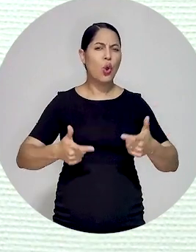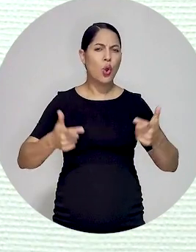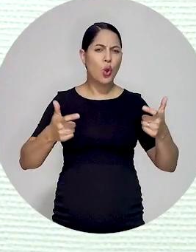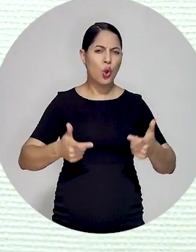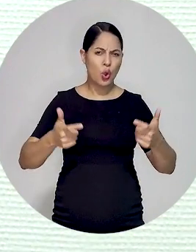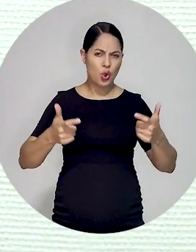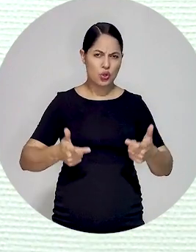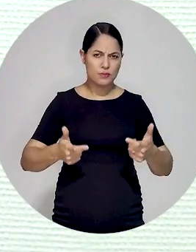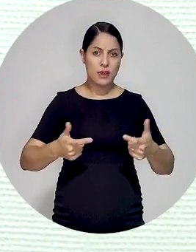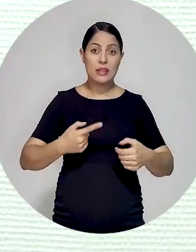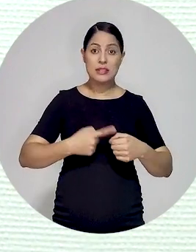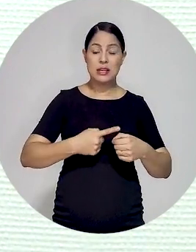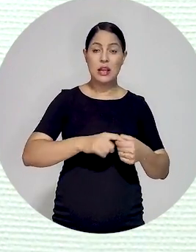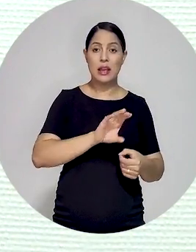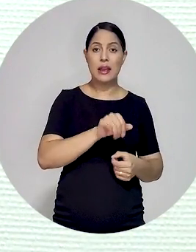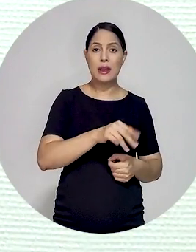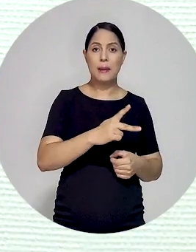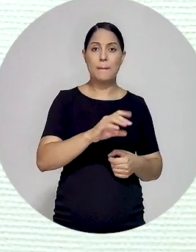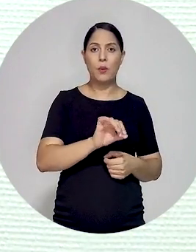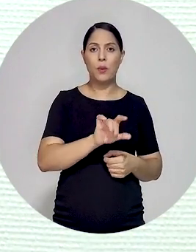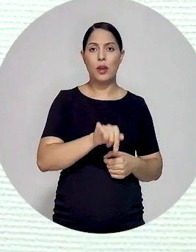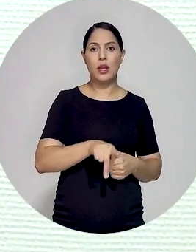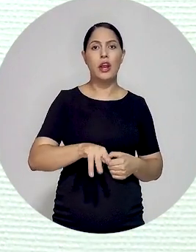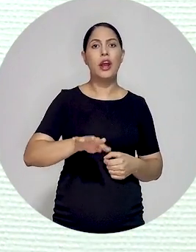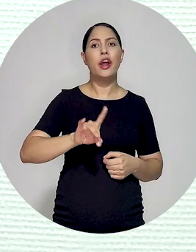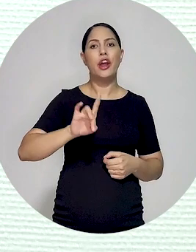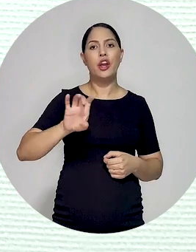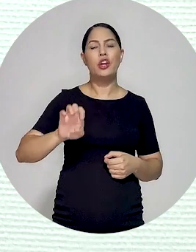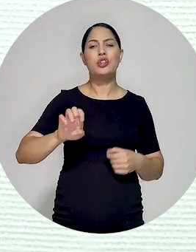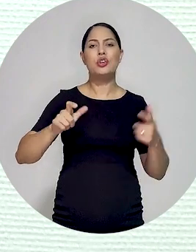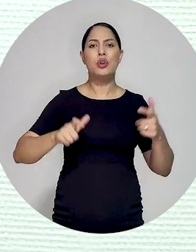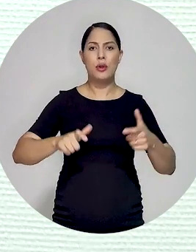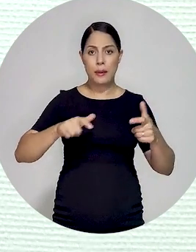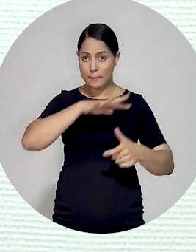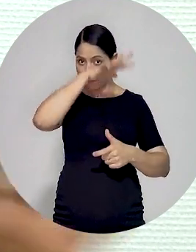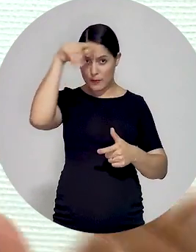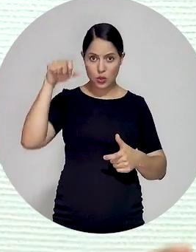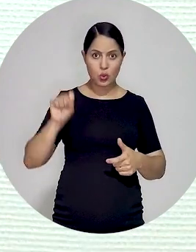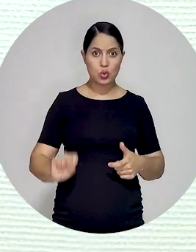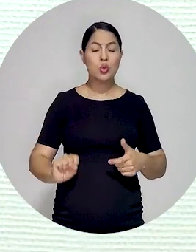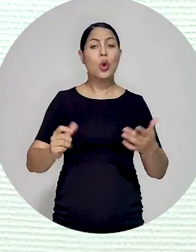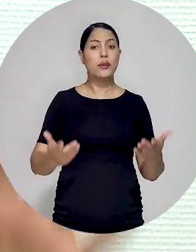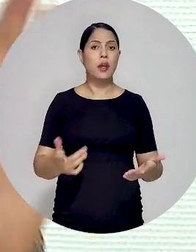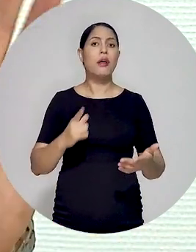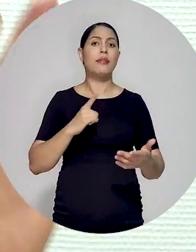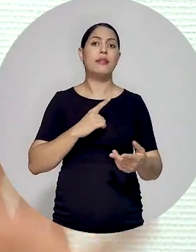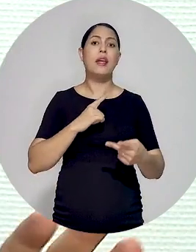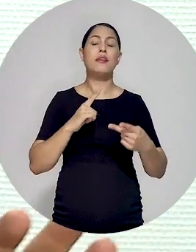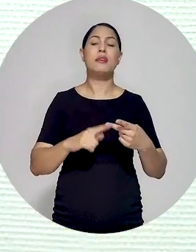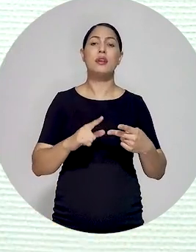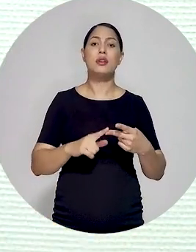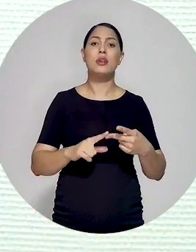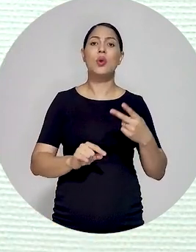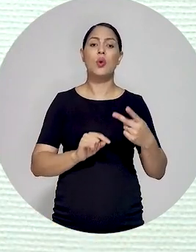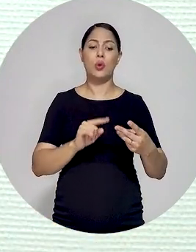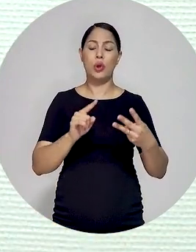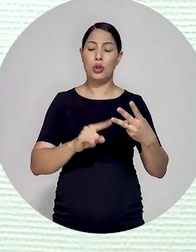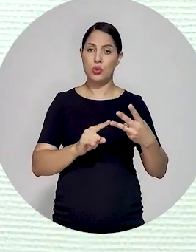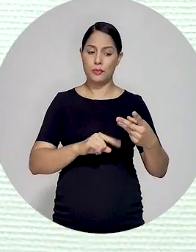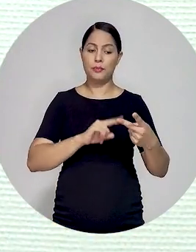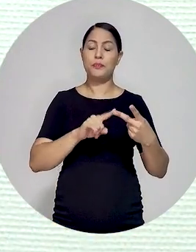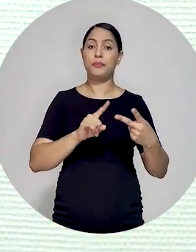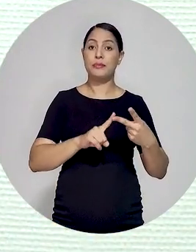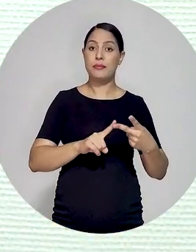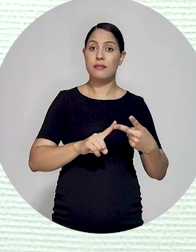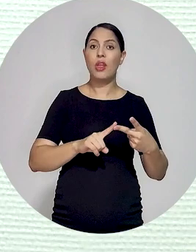a primeira etapa em Campo Grande, no Mato Grosso do Sul, foi um sucesso absoluto esse evento, foi a primeira etapa, e esse ano ainda